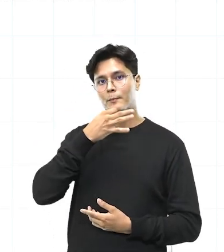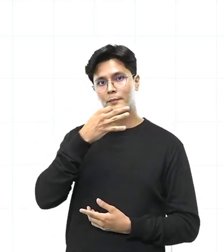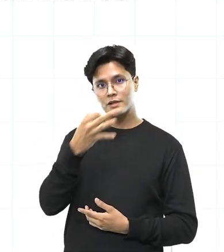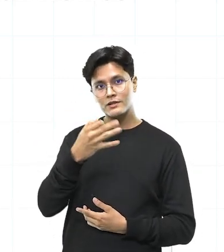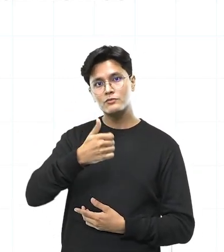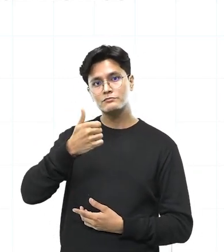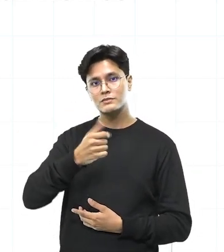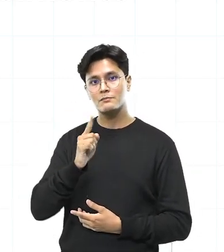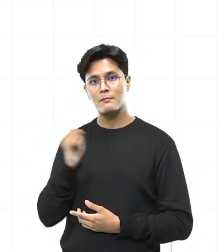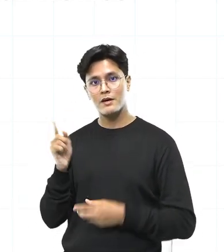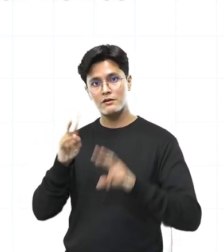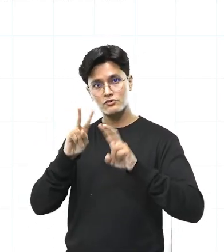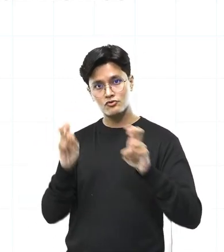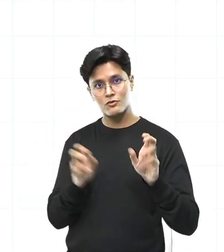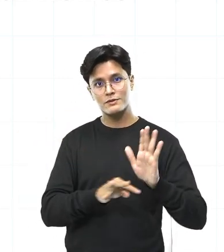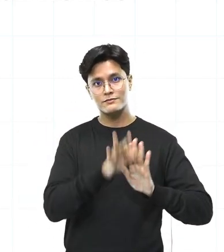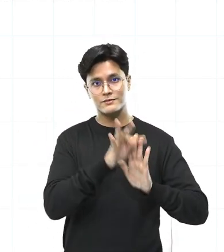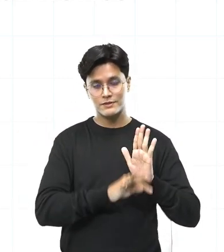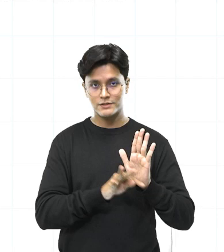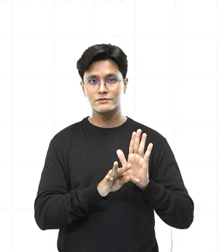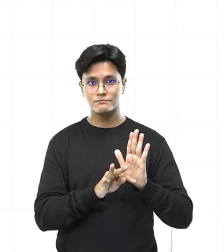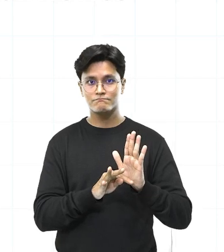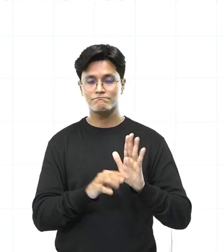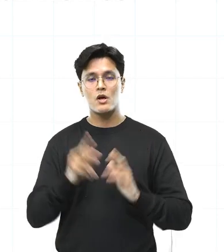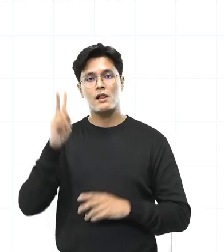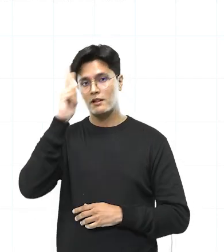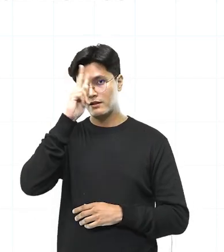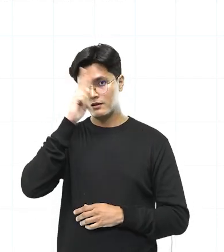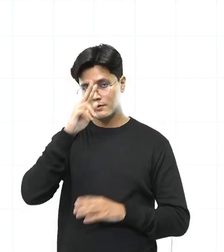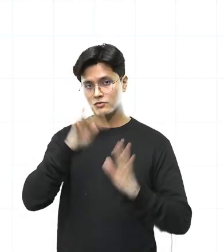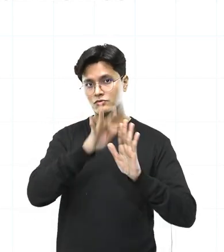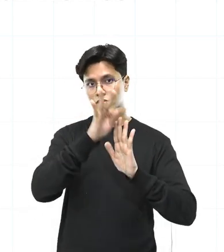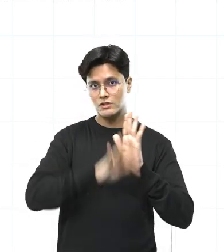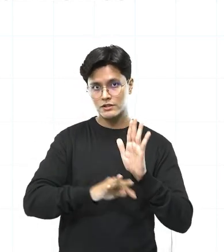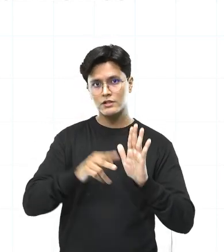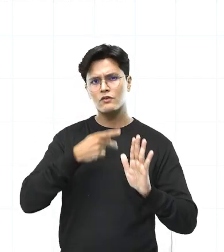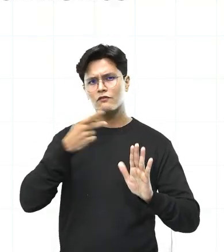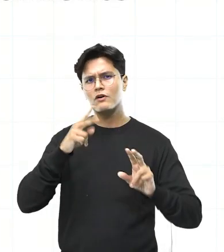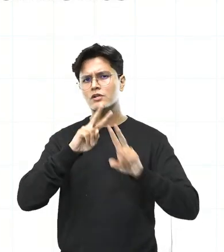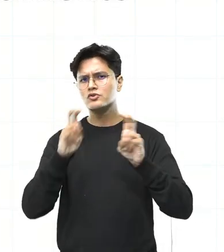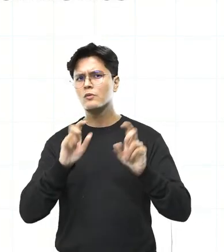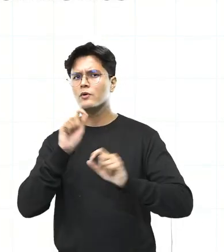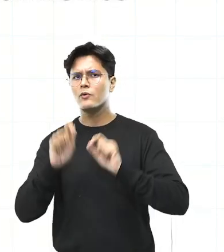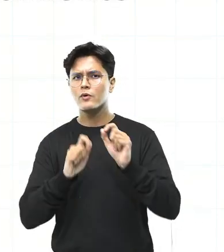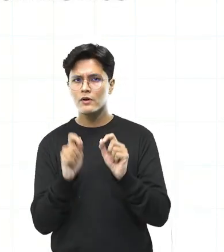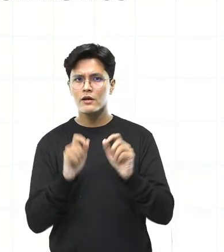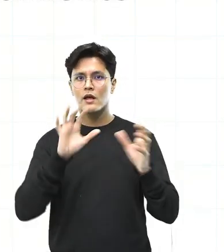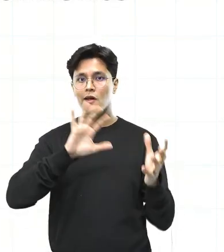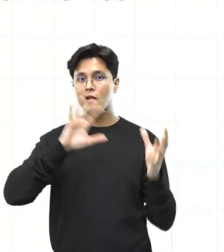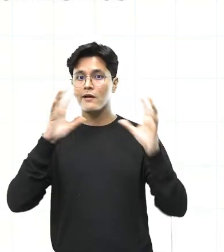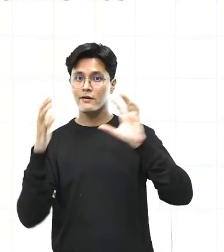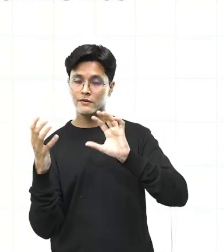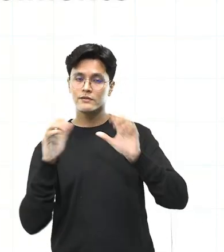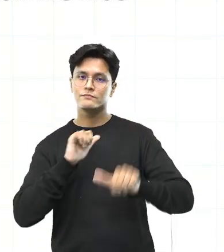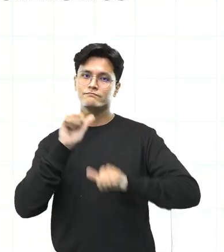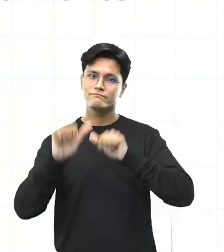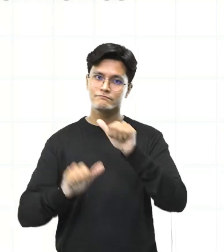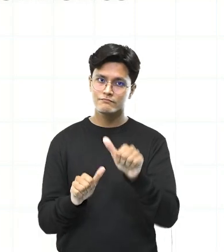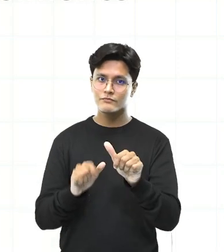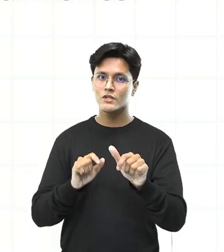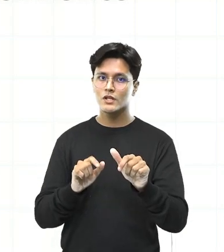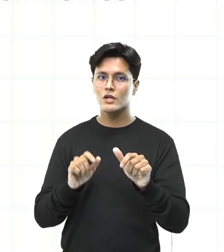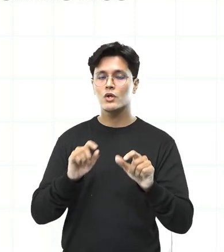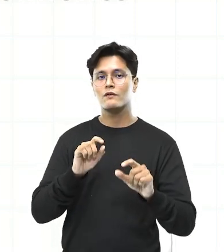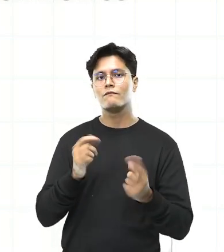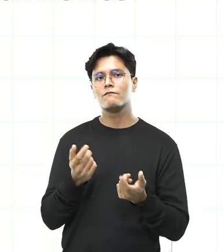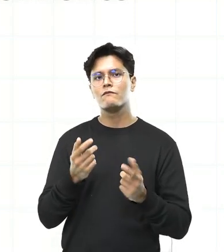lá fala da mudança climática, de que né, os europeus vão morrer, né, se nada for feito para